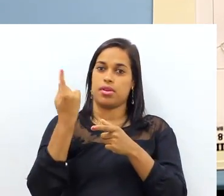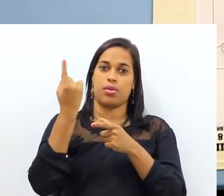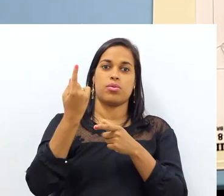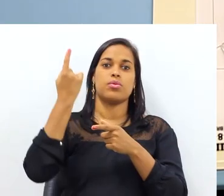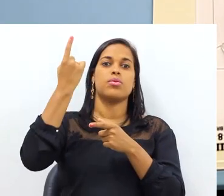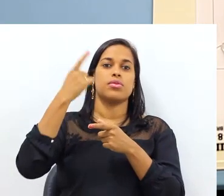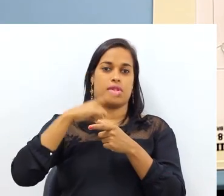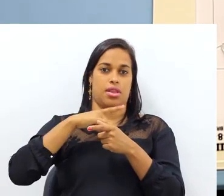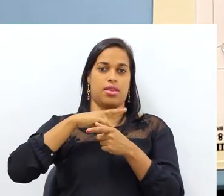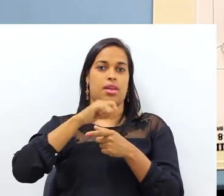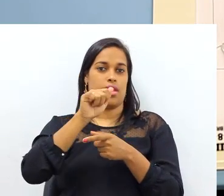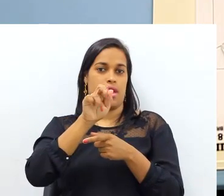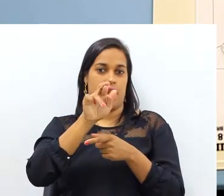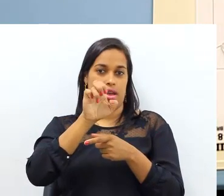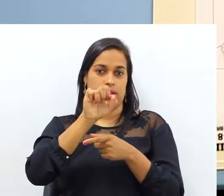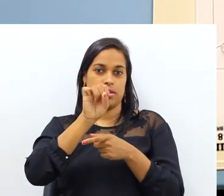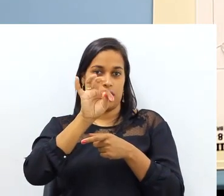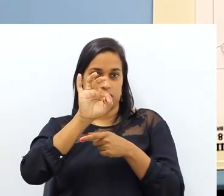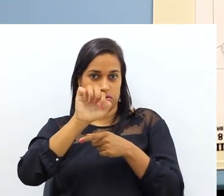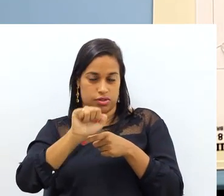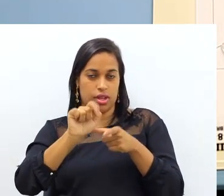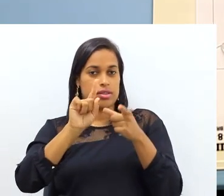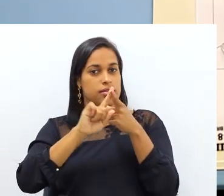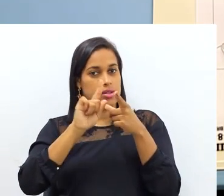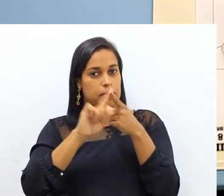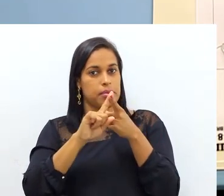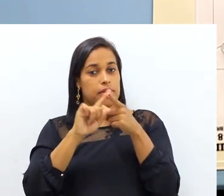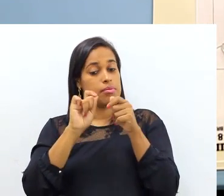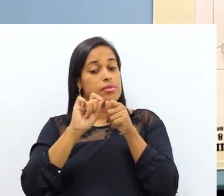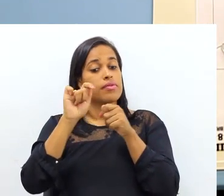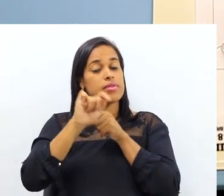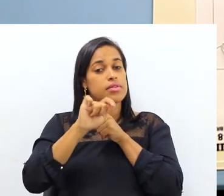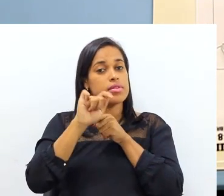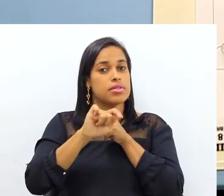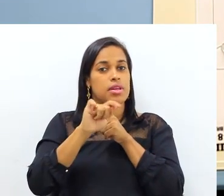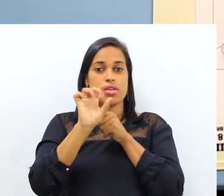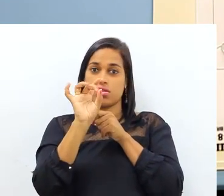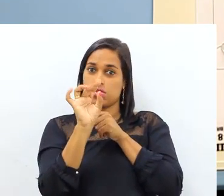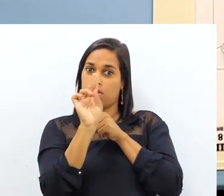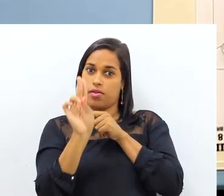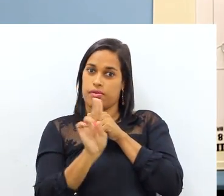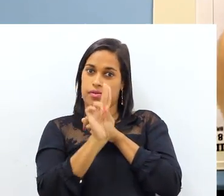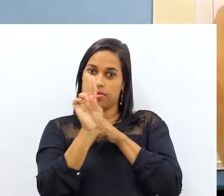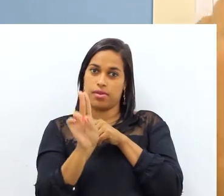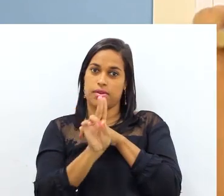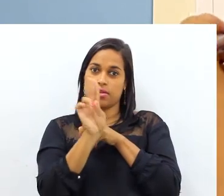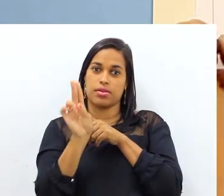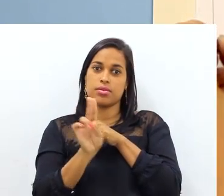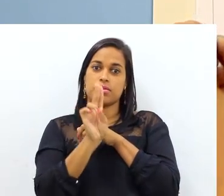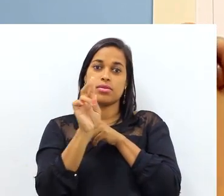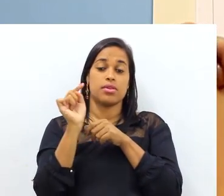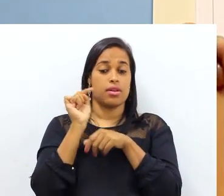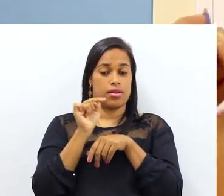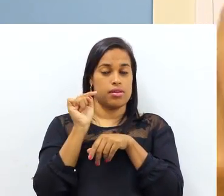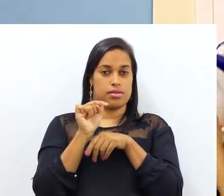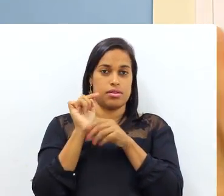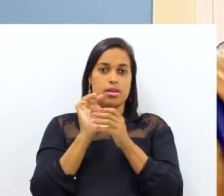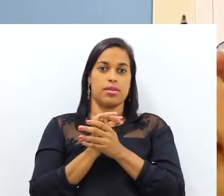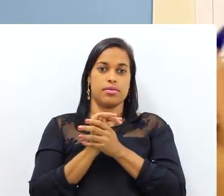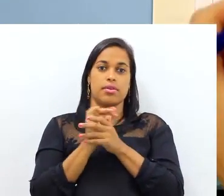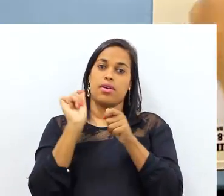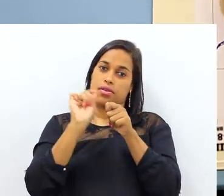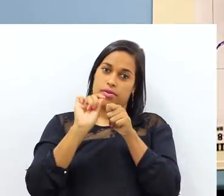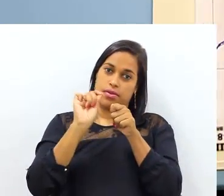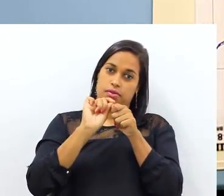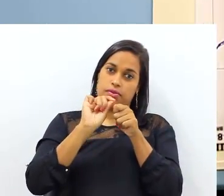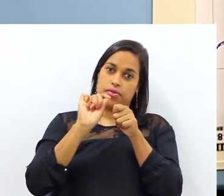aresta, liguei para a minha fuga. Claro, você não precisa fazer essa parte daqui, você só vai usar essa daqui. Então,